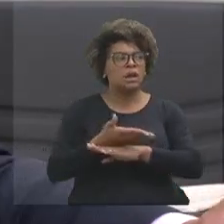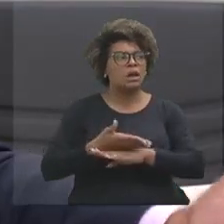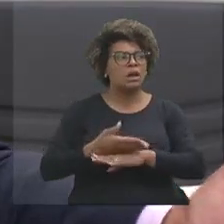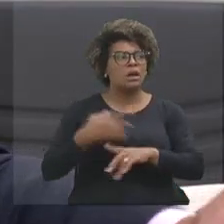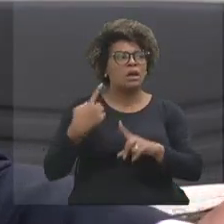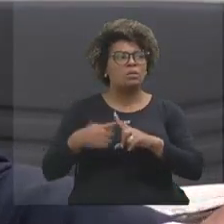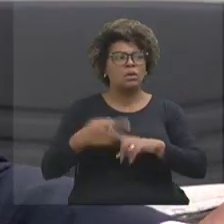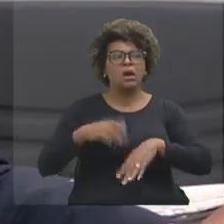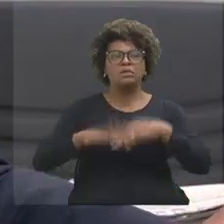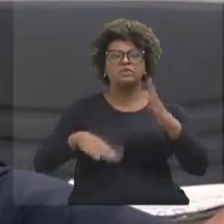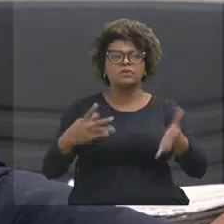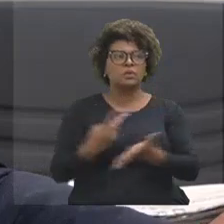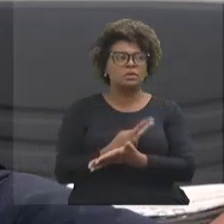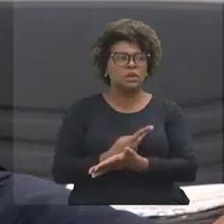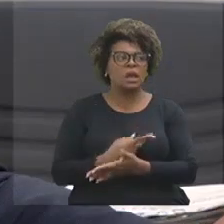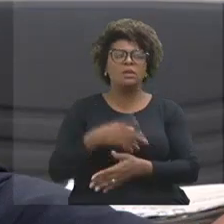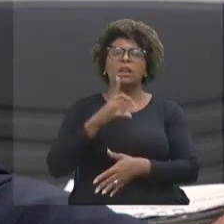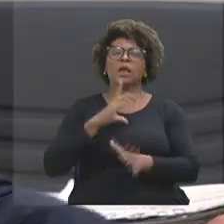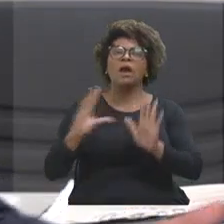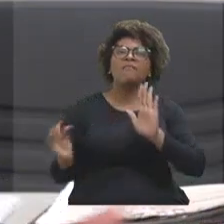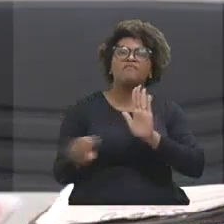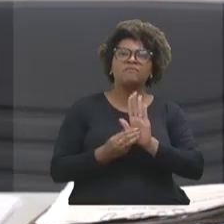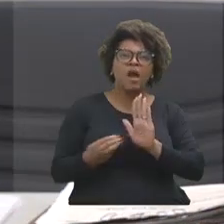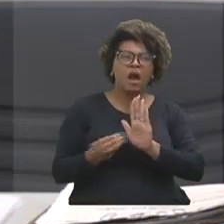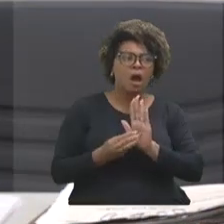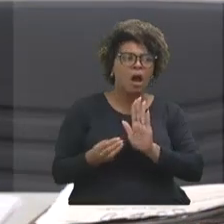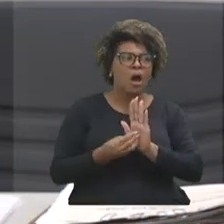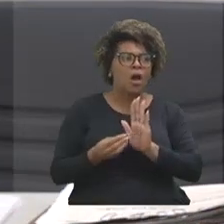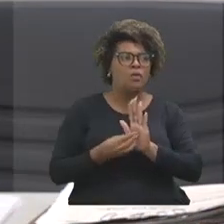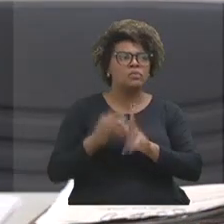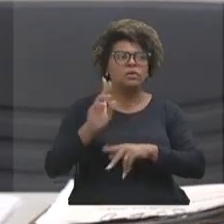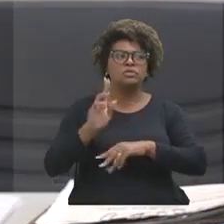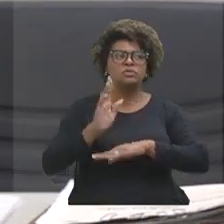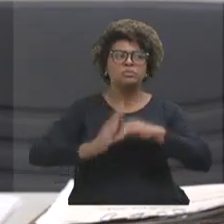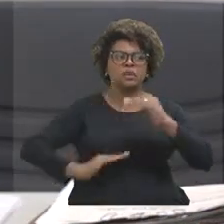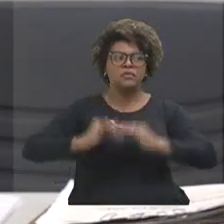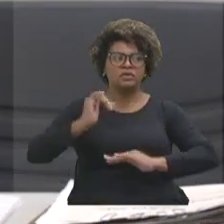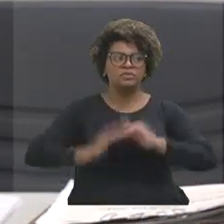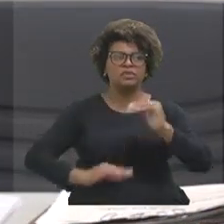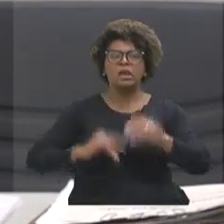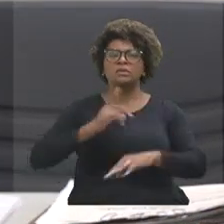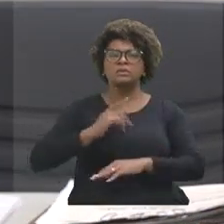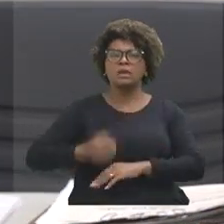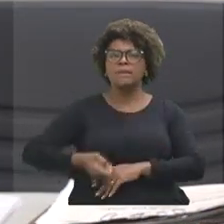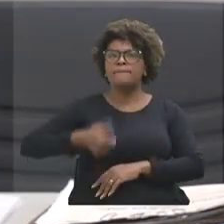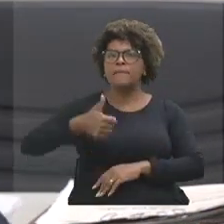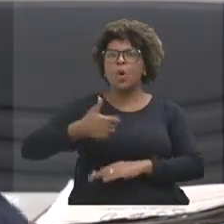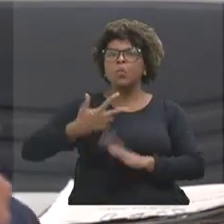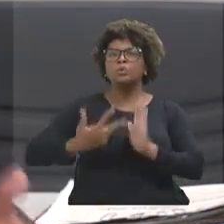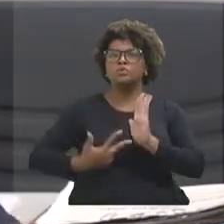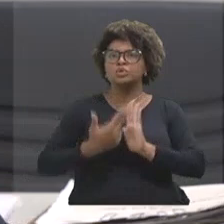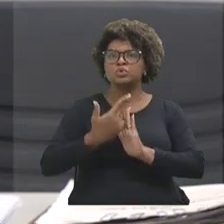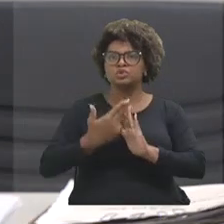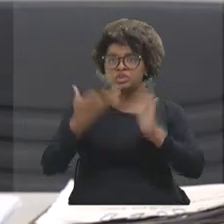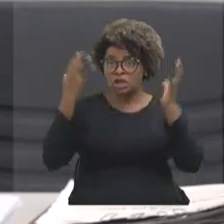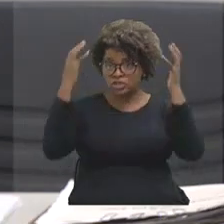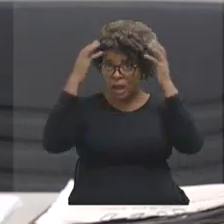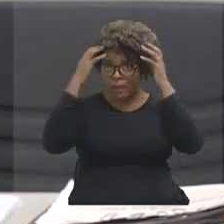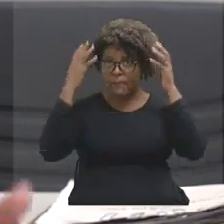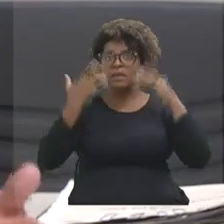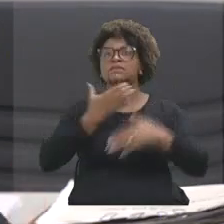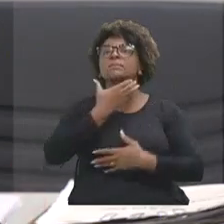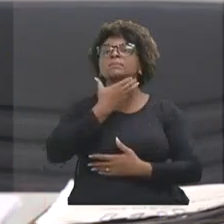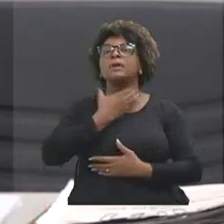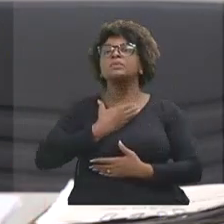nós estamos vendo a escassez dos especialistas são poucos cirurgiões de cabeça e pescoço às vezes são poucos até